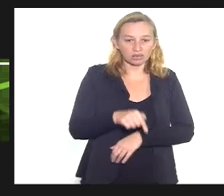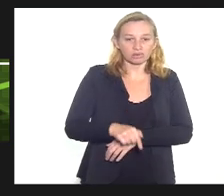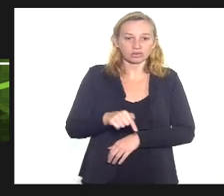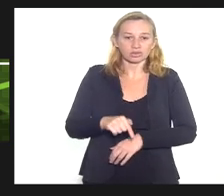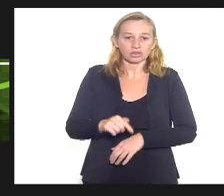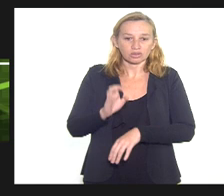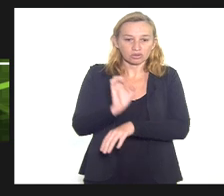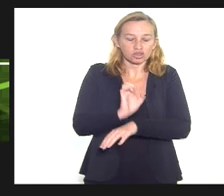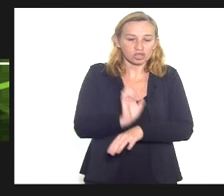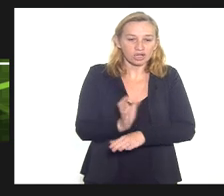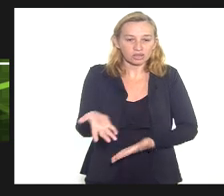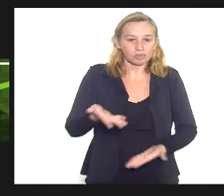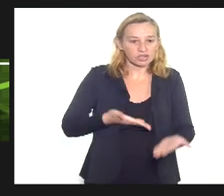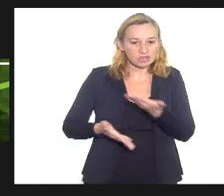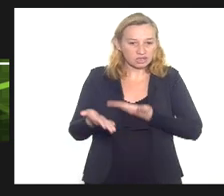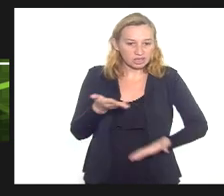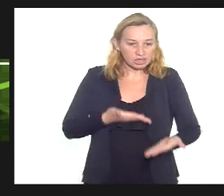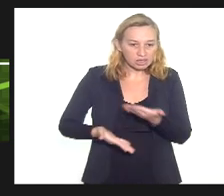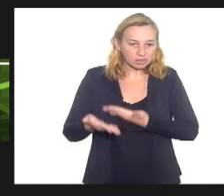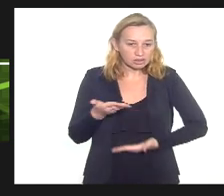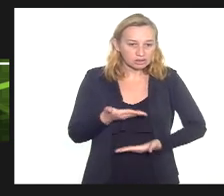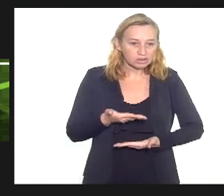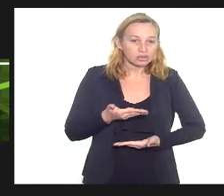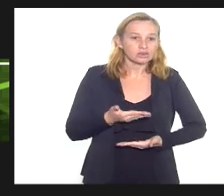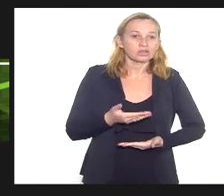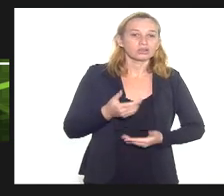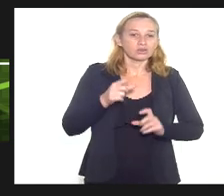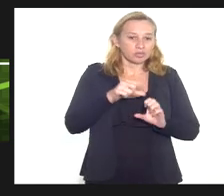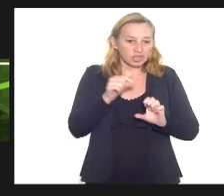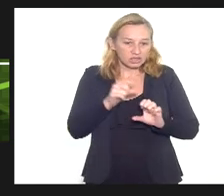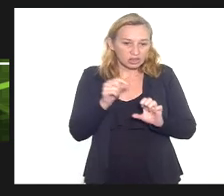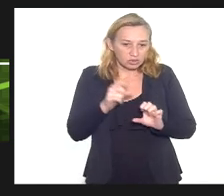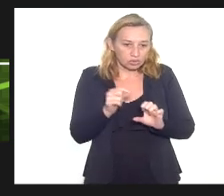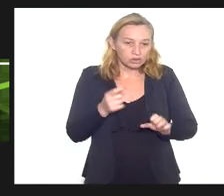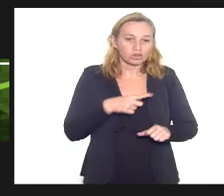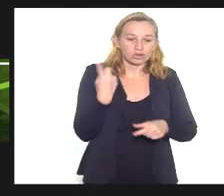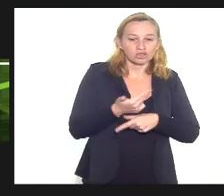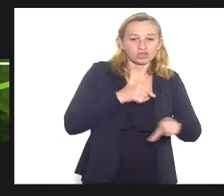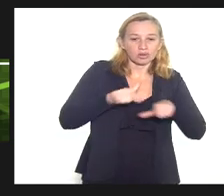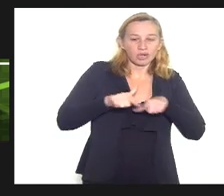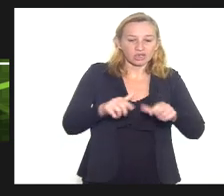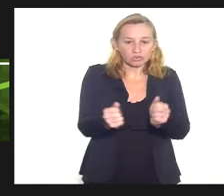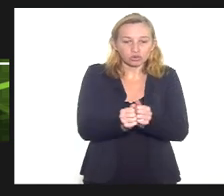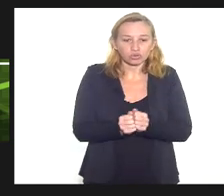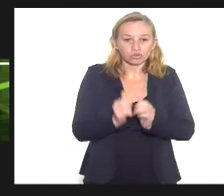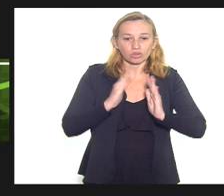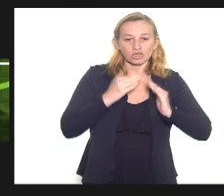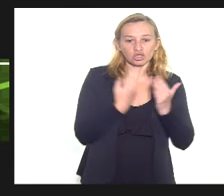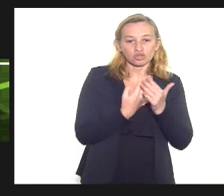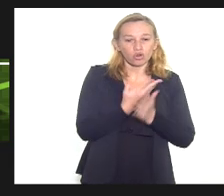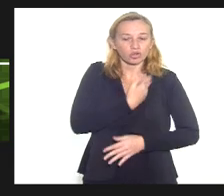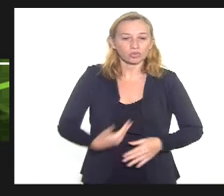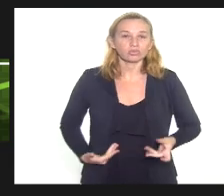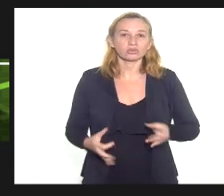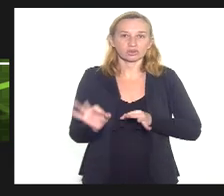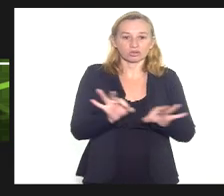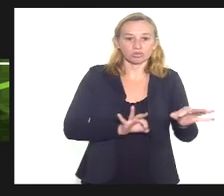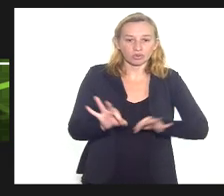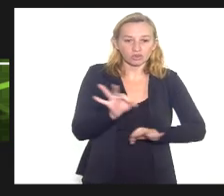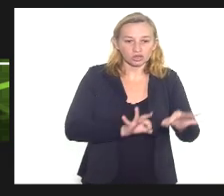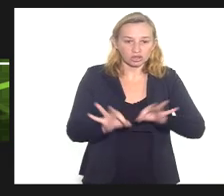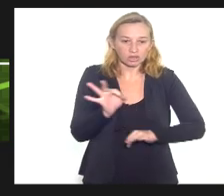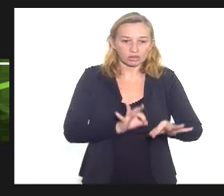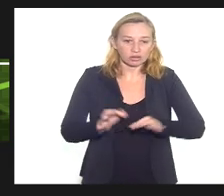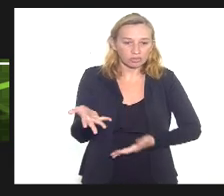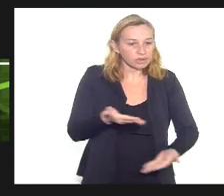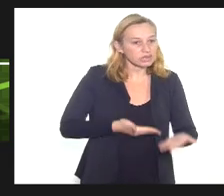especificamente a parceria com a Junior Achievement, da Trilha Empreendedora, onde nós trabalhamos junto às escolas públicas, e um projeto, uma parceria